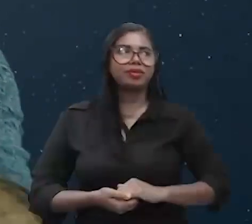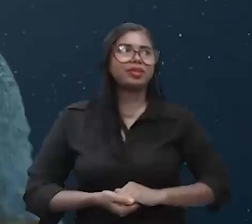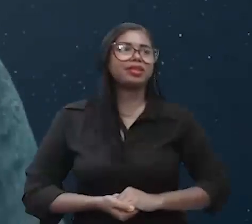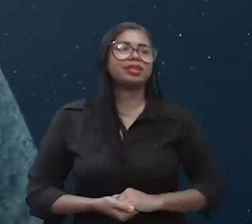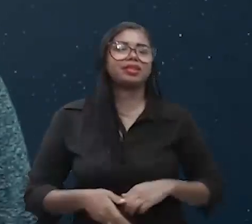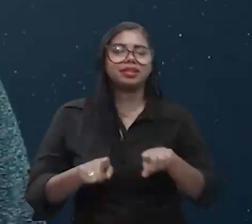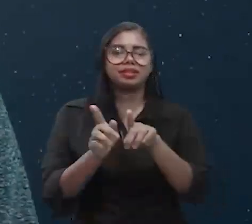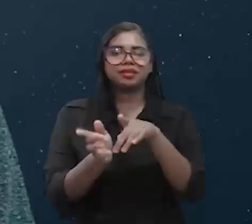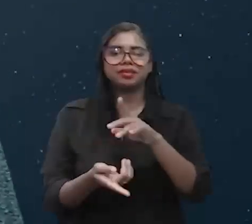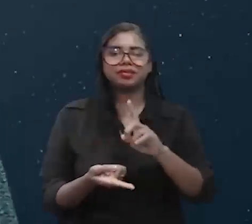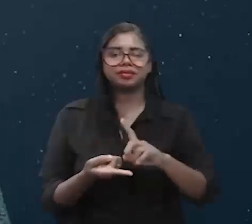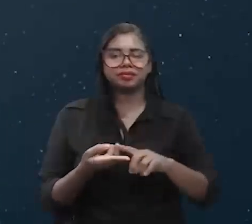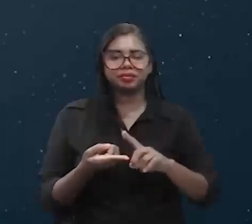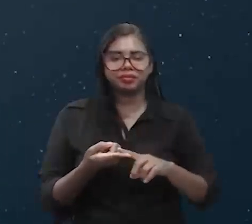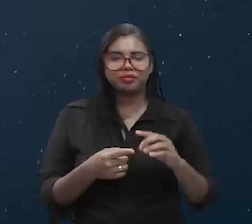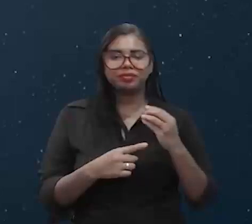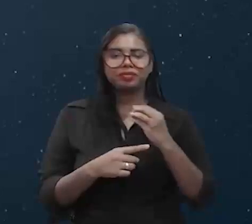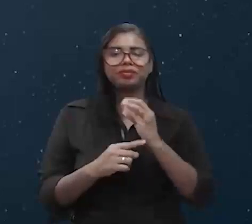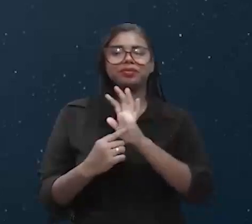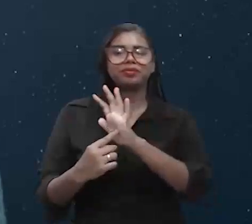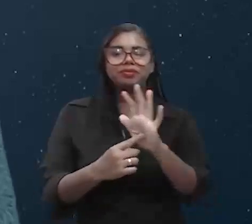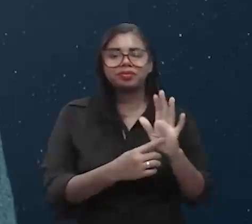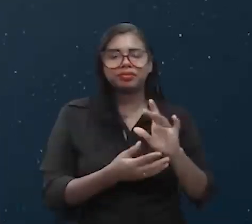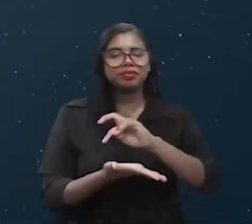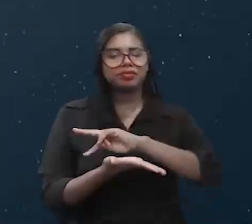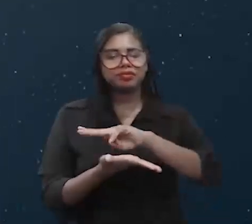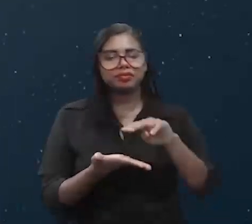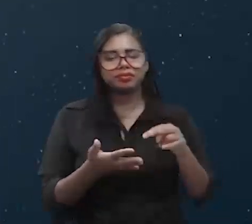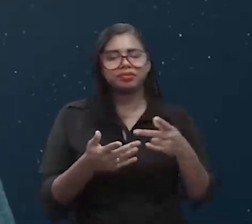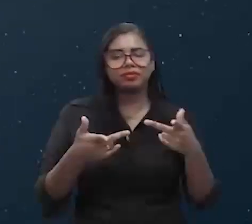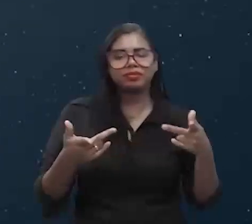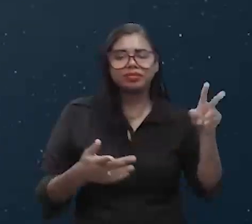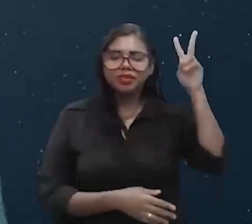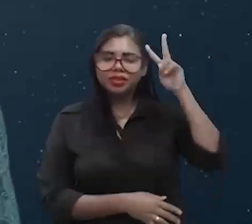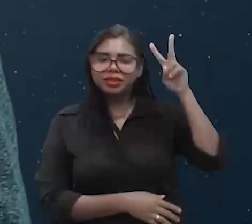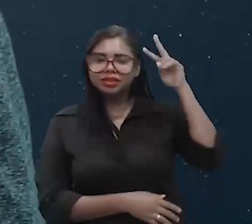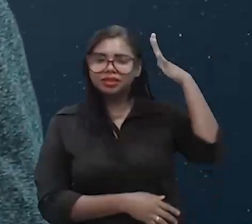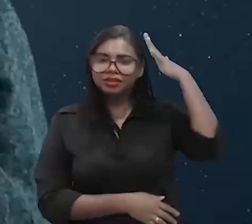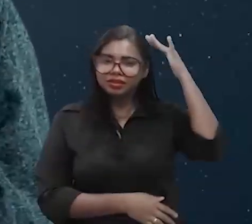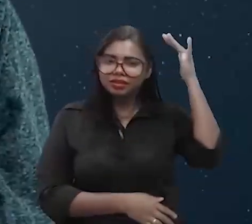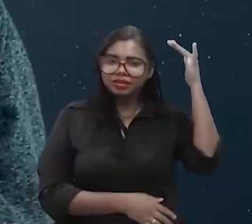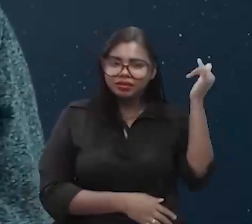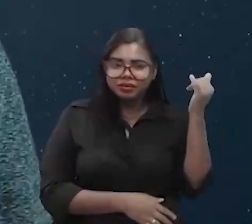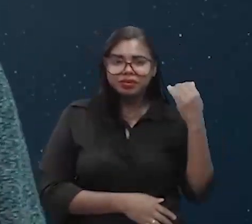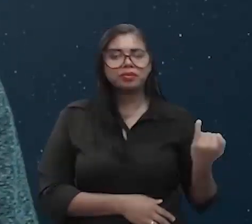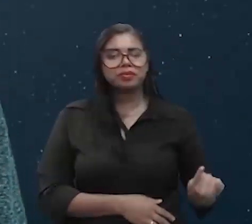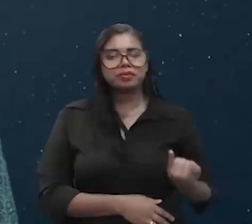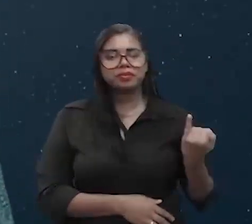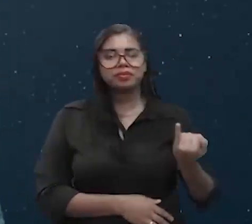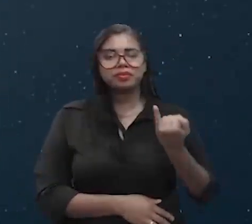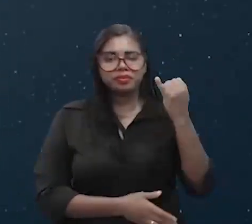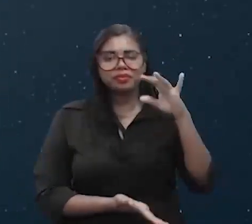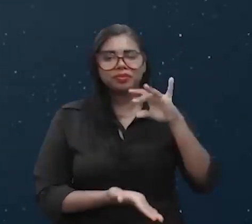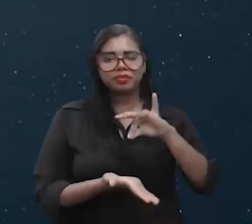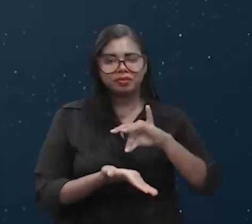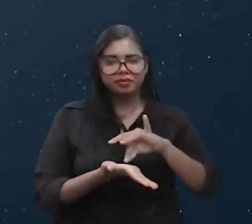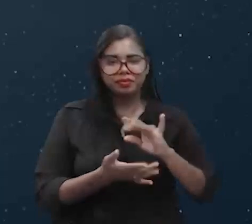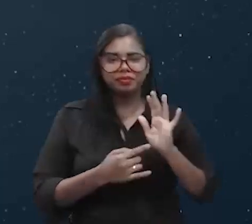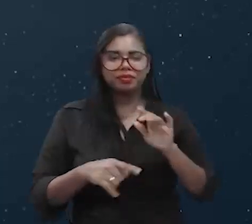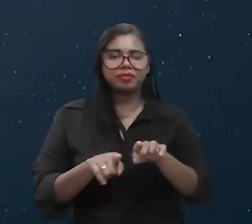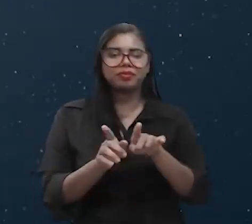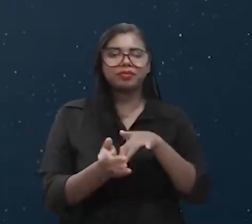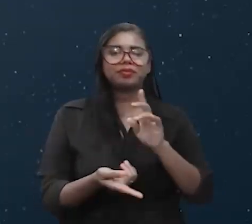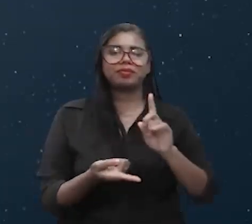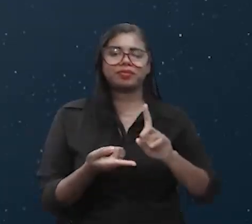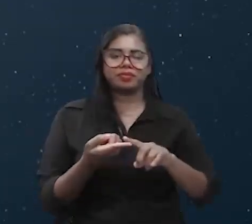petróleo, o petróleo é nosso e tal. Foi expulso do Brasil, foi perseguido por causa desse excesso de nacionalismo nele. E